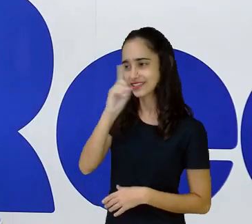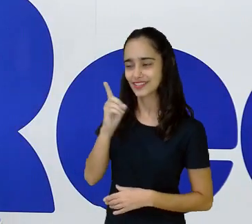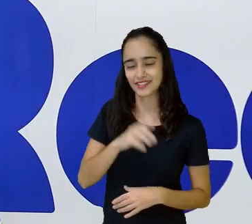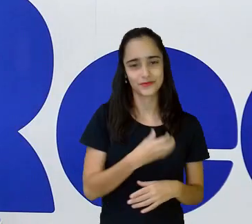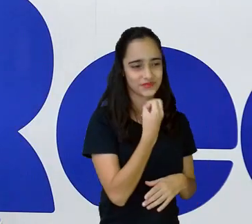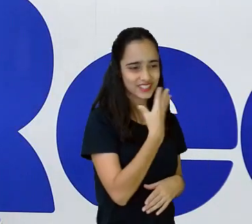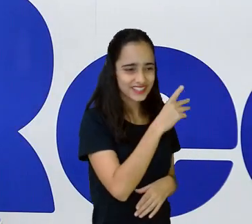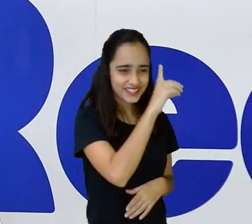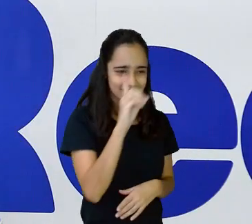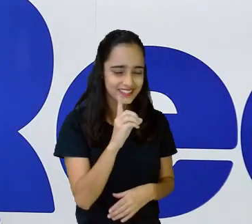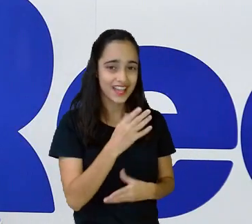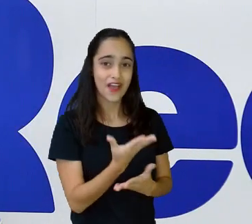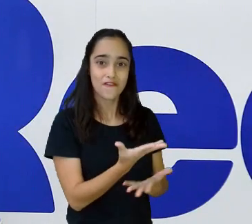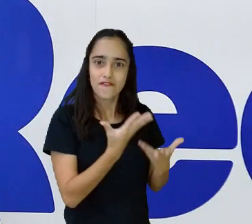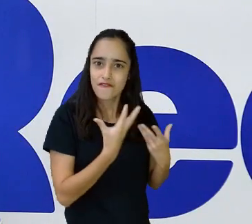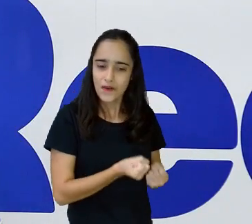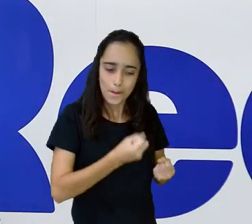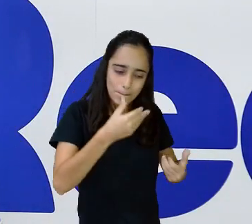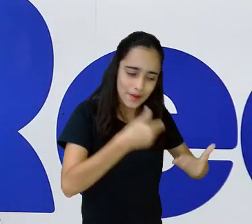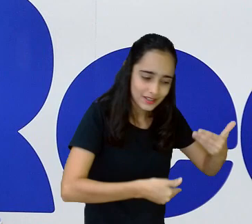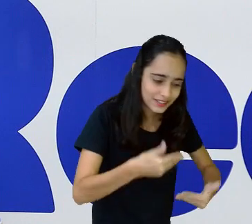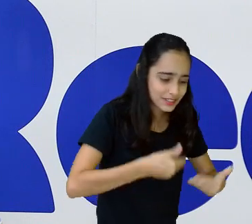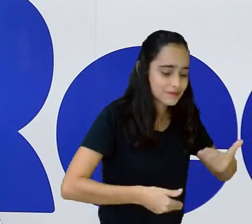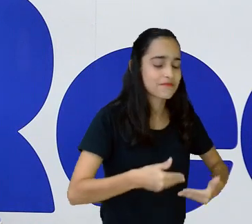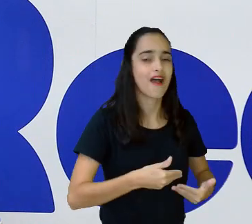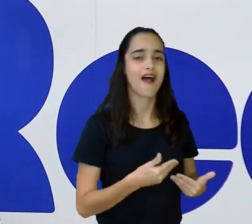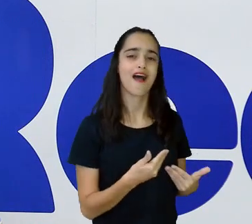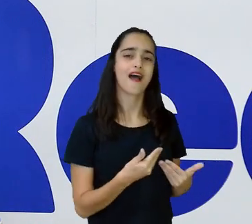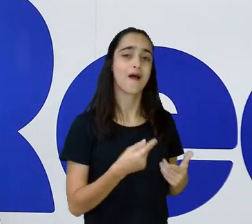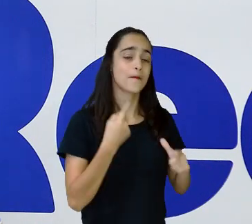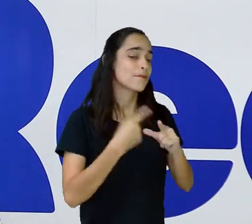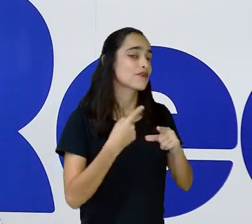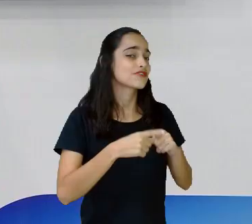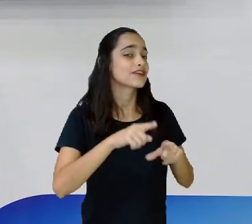dia. Vamos participar que os ângulos nos aguardam.